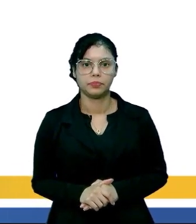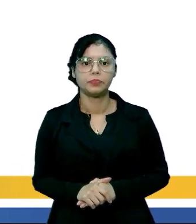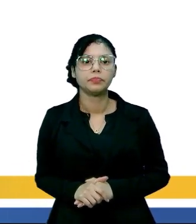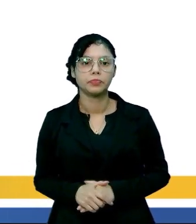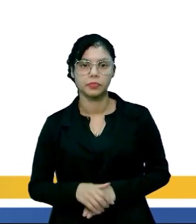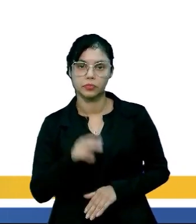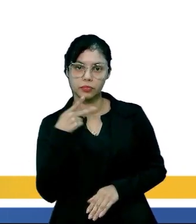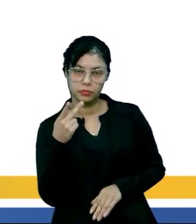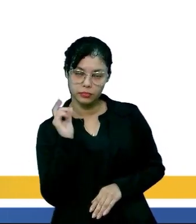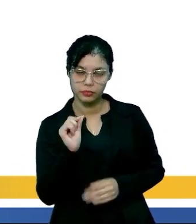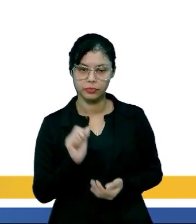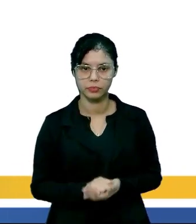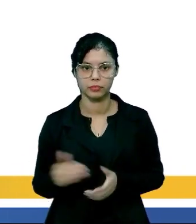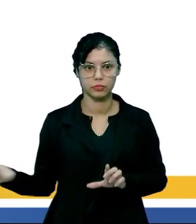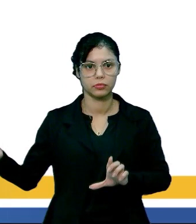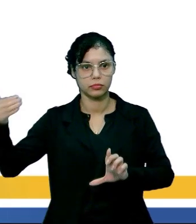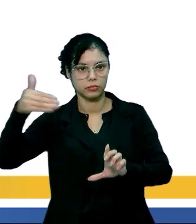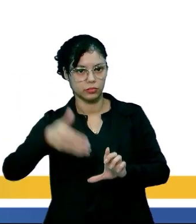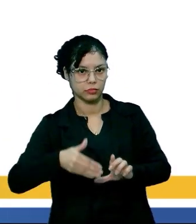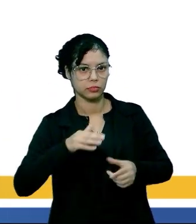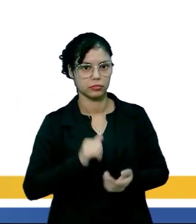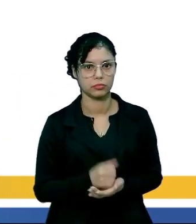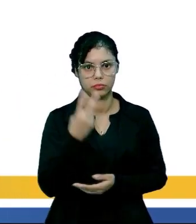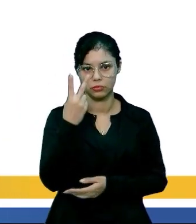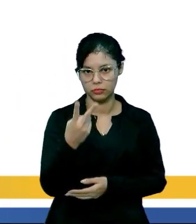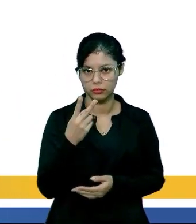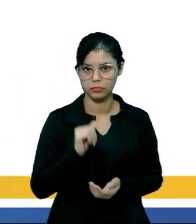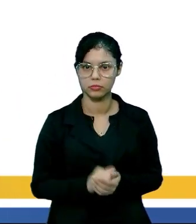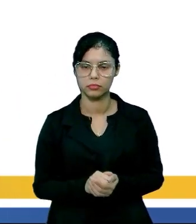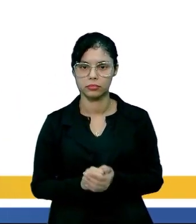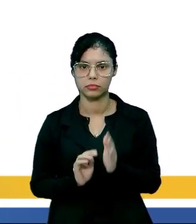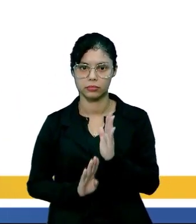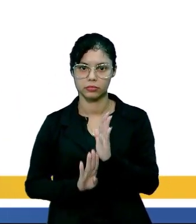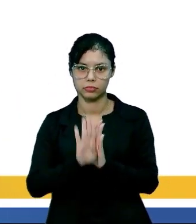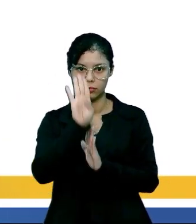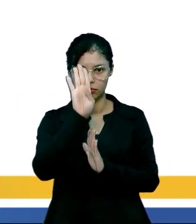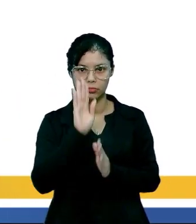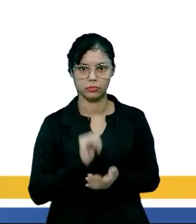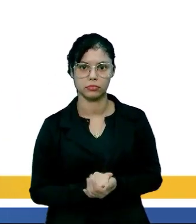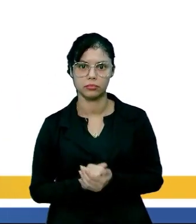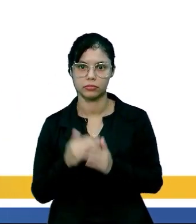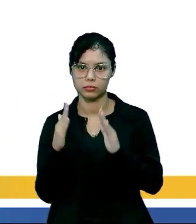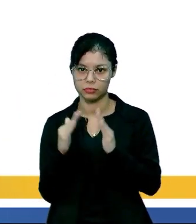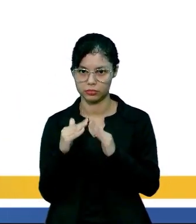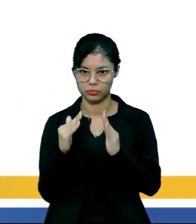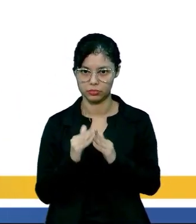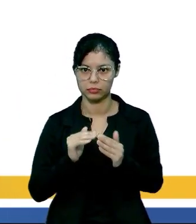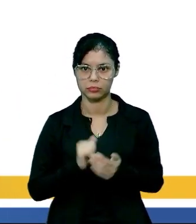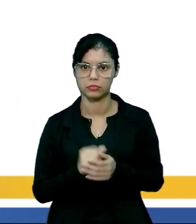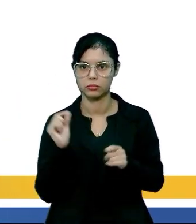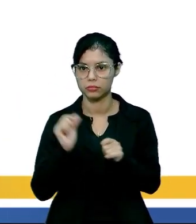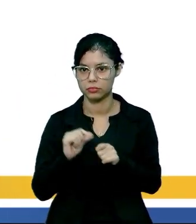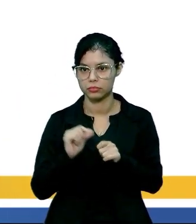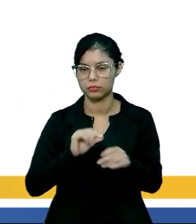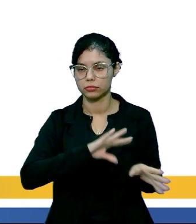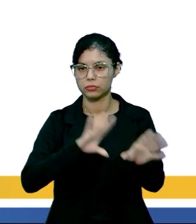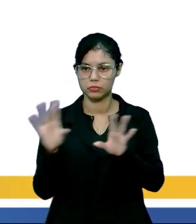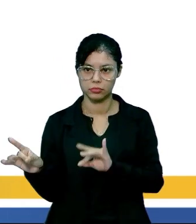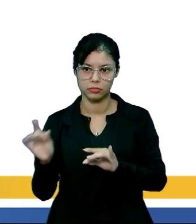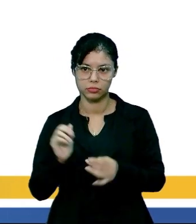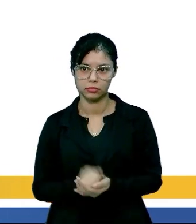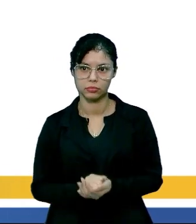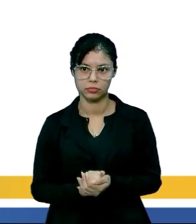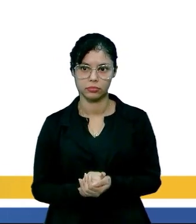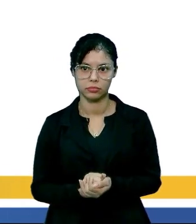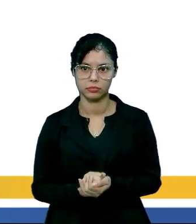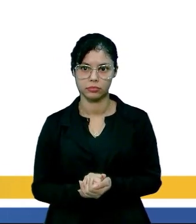A questão diz o seguinte: o acesso entre dois andares de uma casa é feito